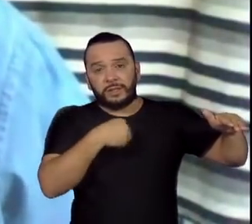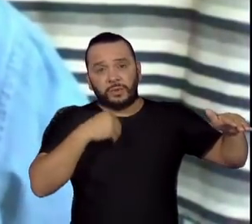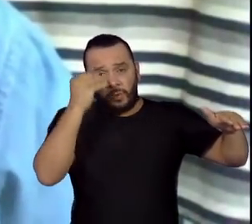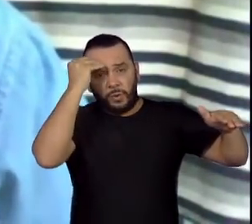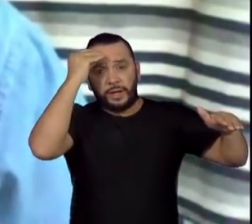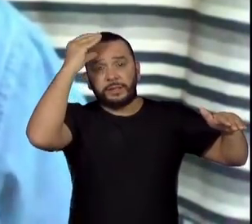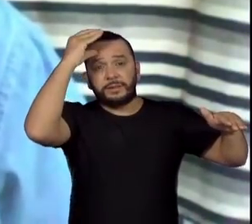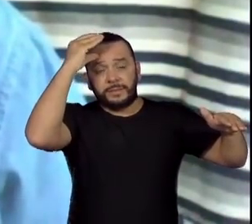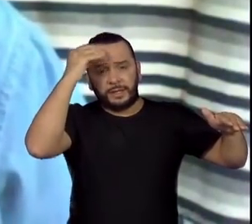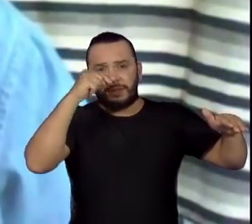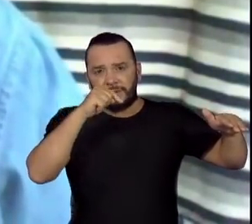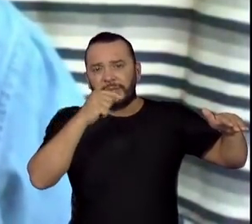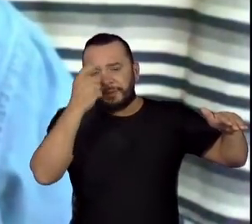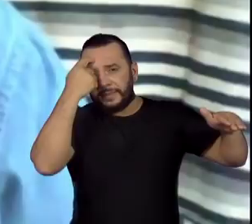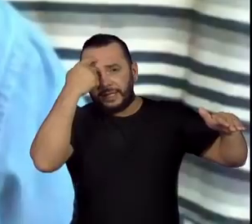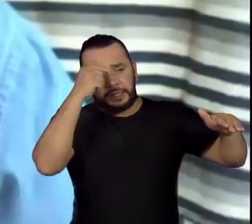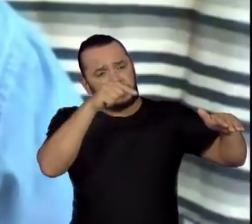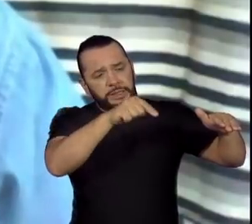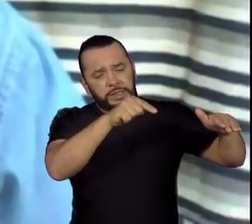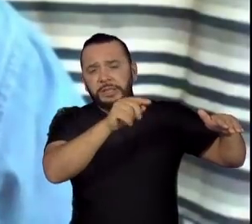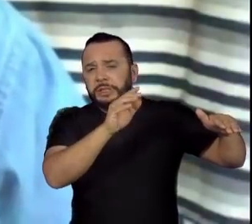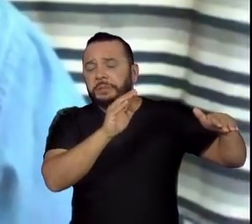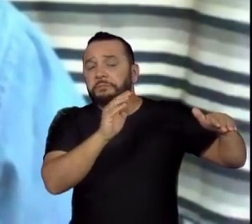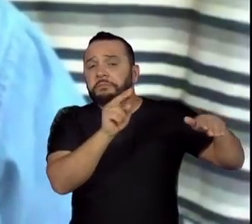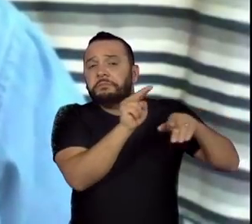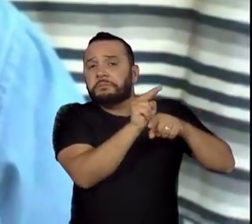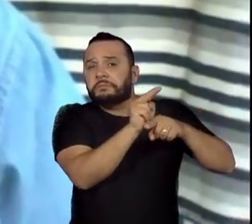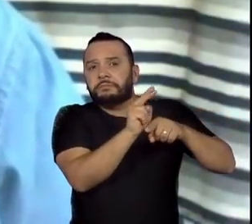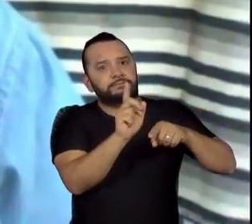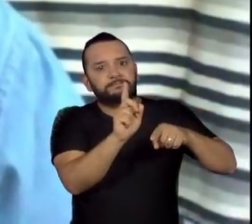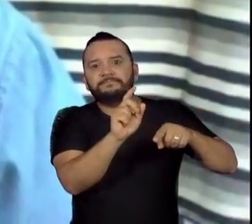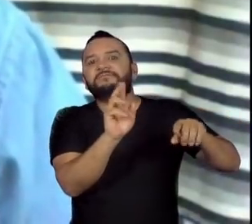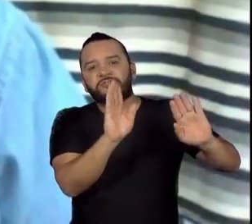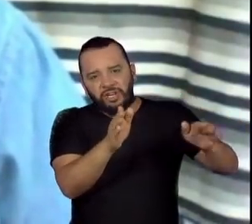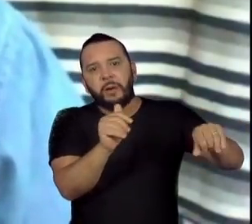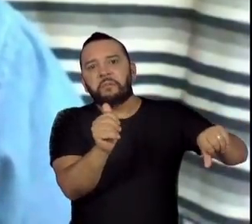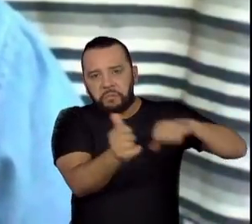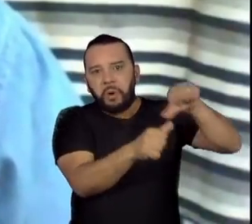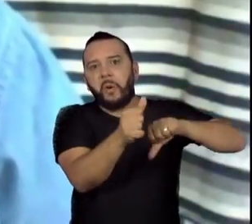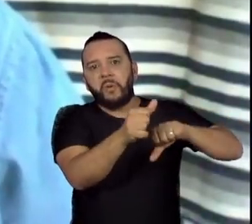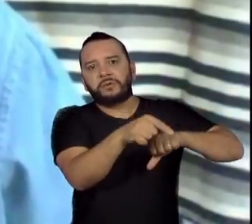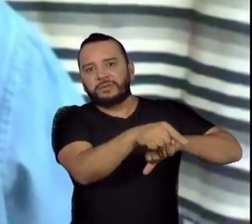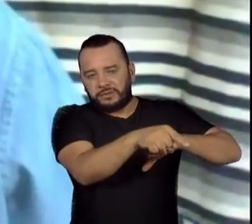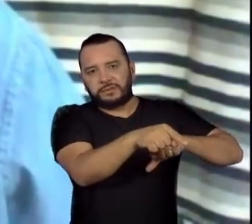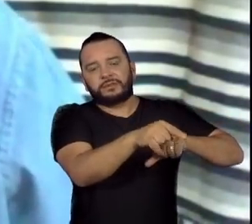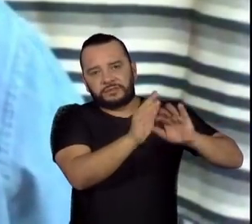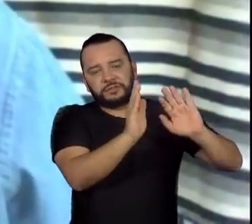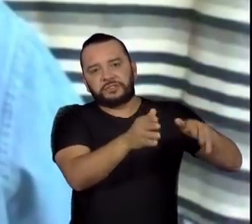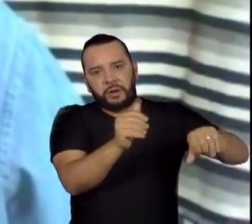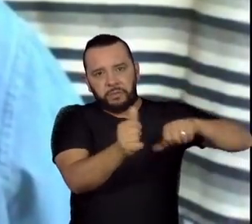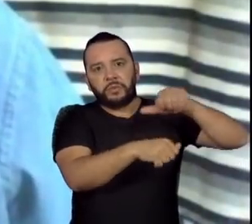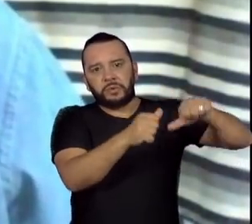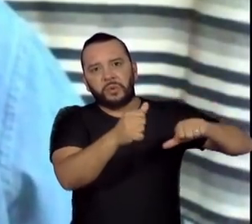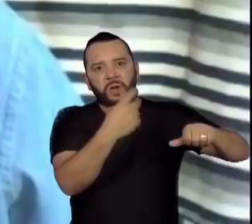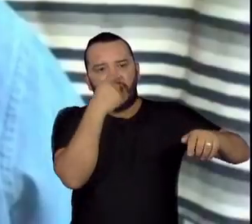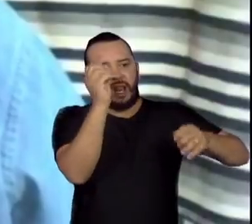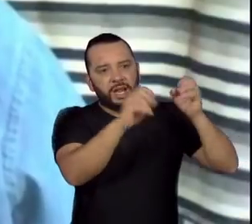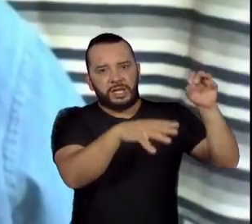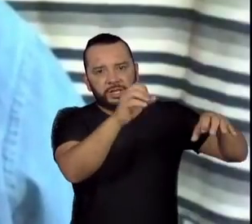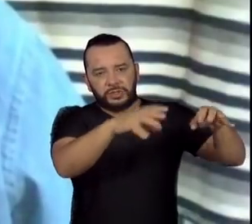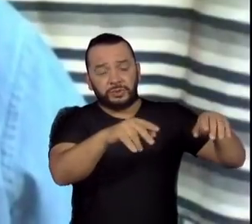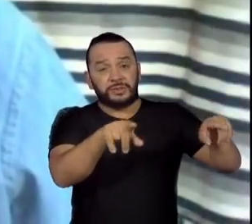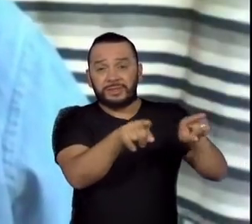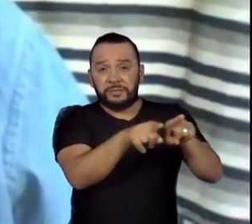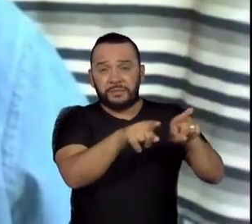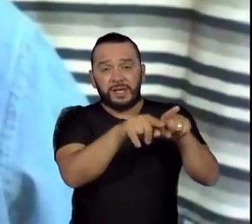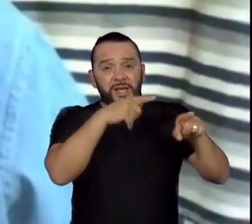área costeira marinha tinha sido já profundamente alterada. O que esse estudo vem acrescentar é que ela mostra que a parte